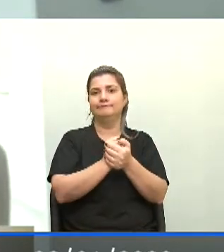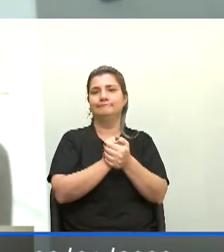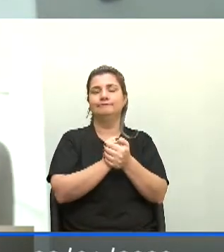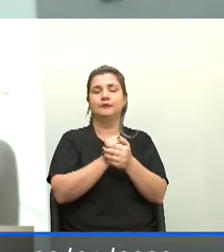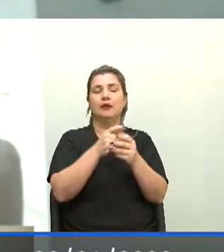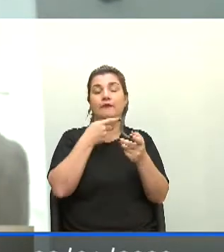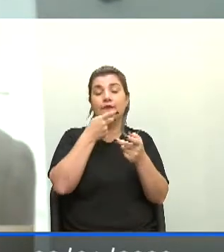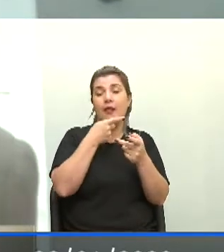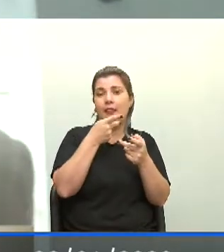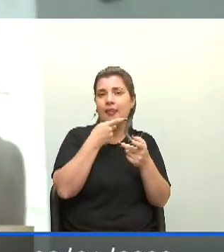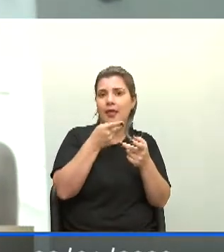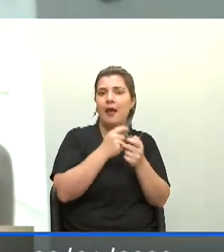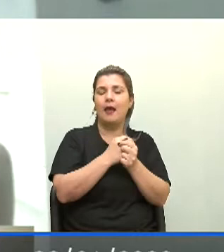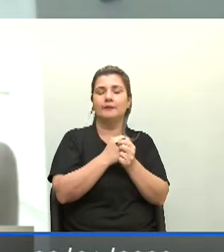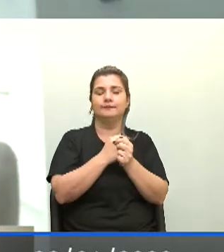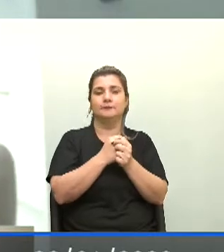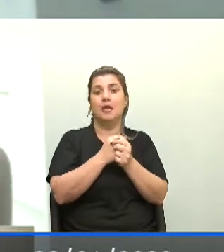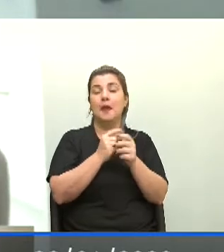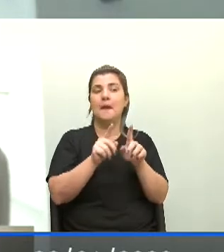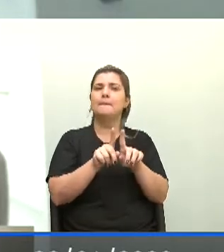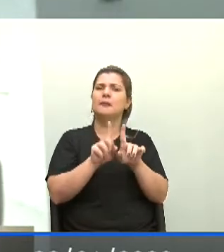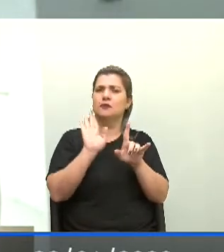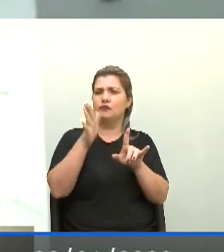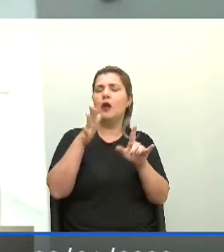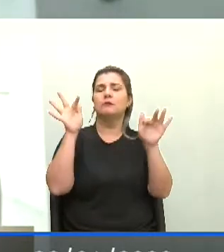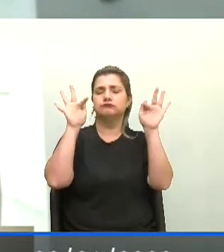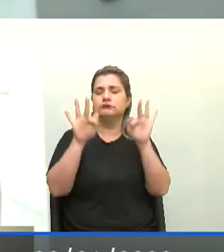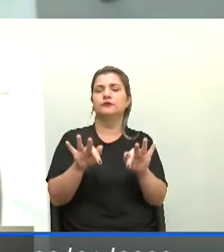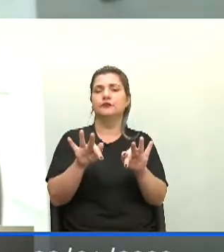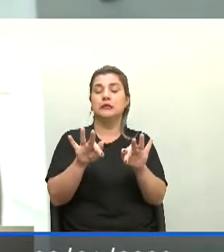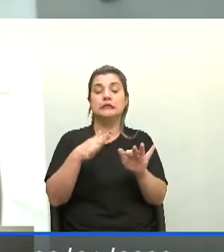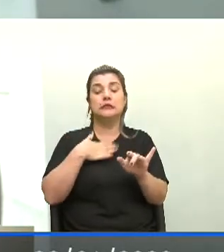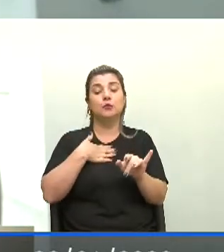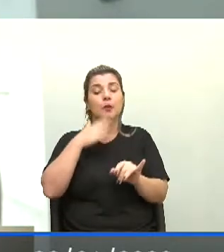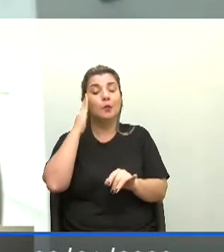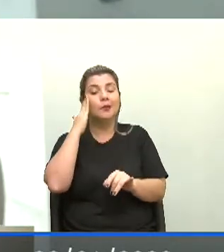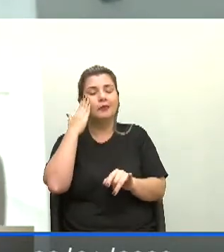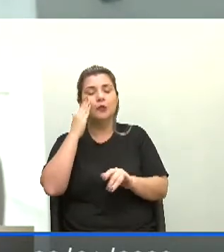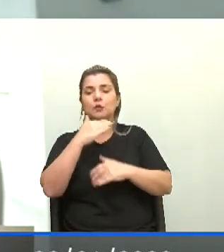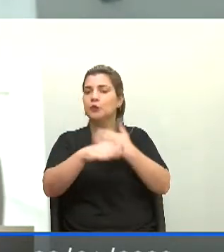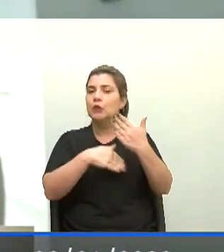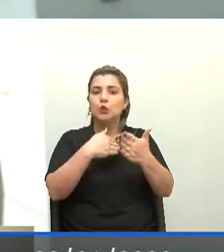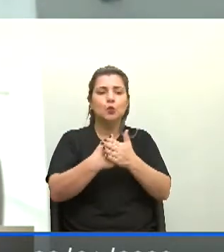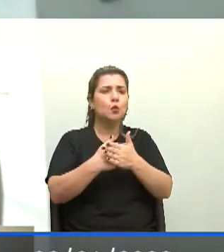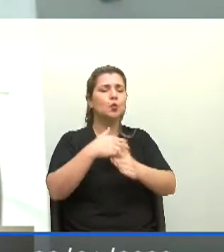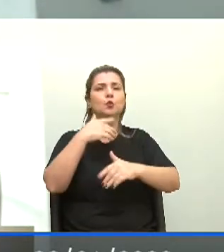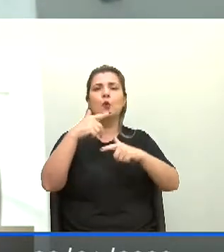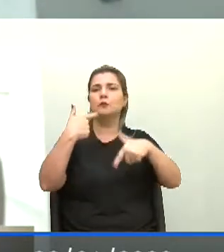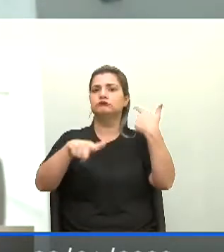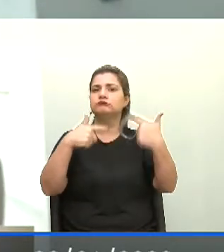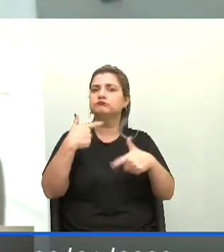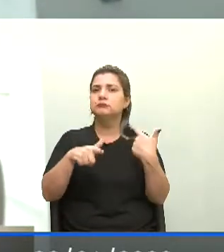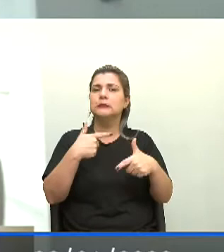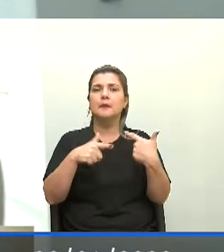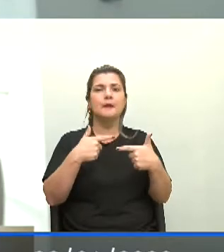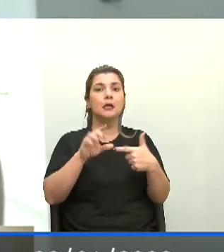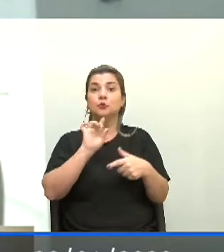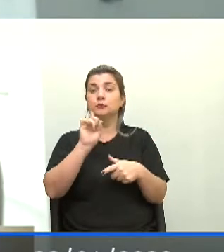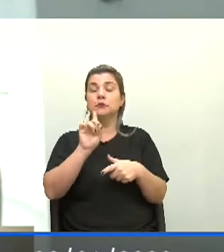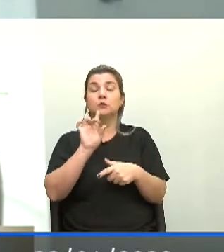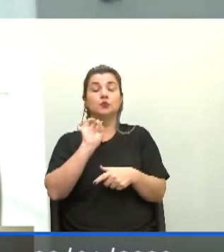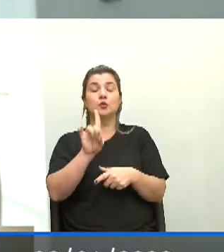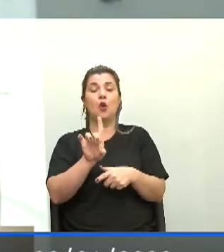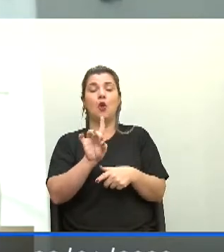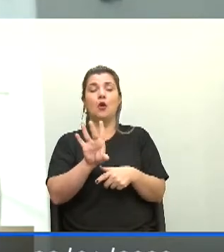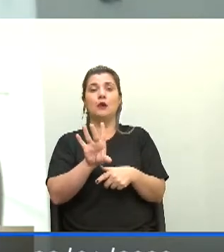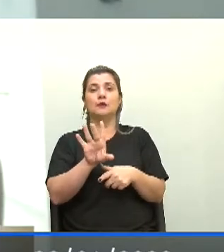já encerrando, né, eu entendo aí que todas as medidas é um trabalho não só da indústria,